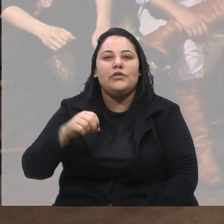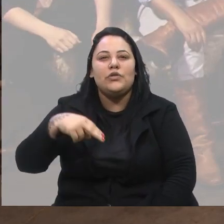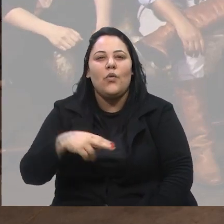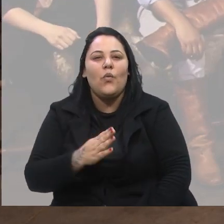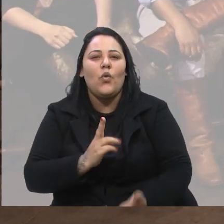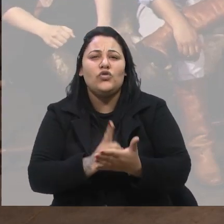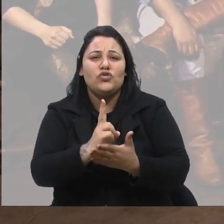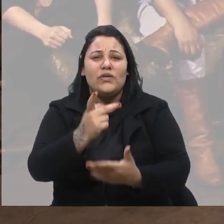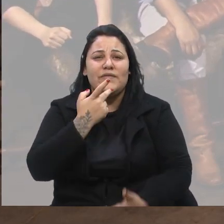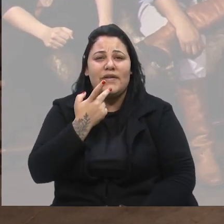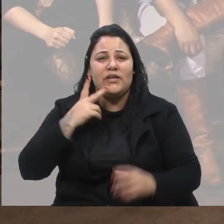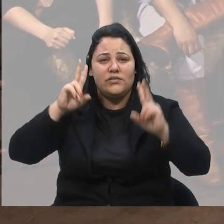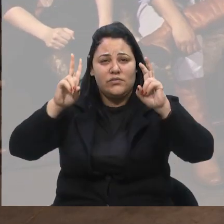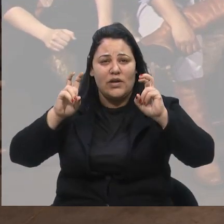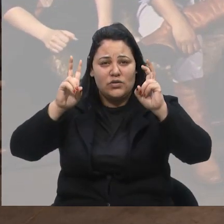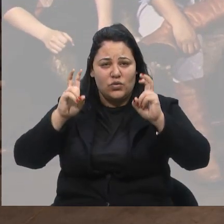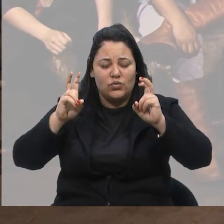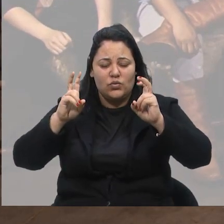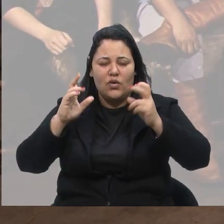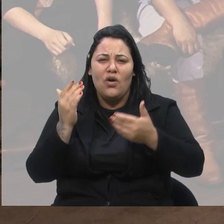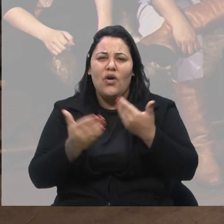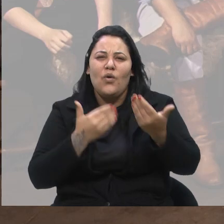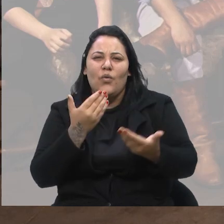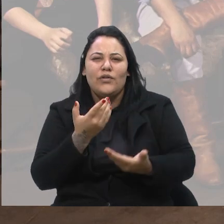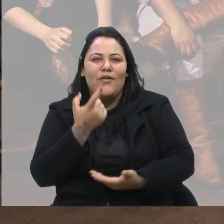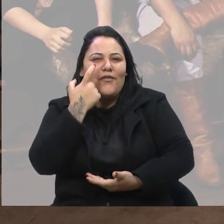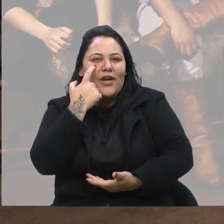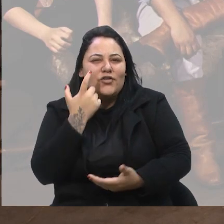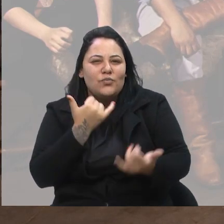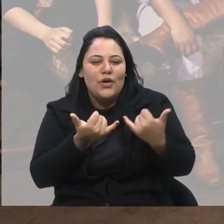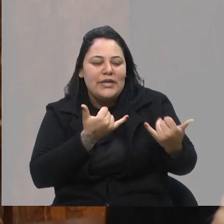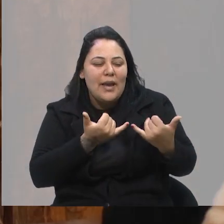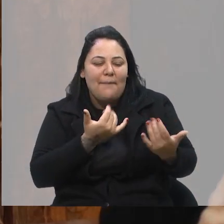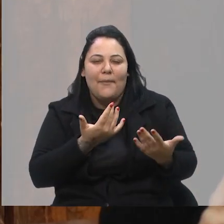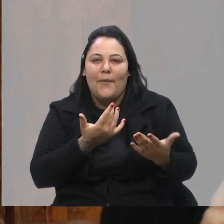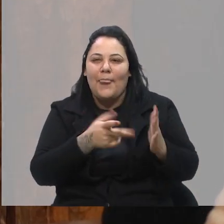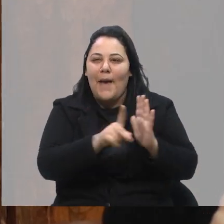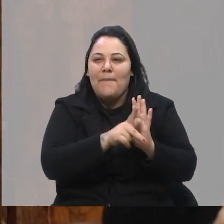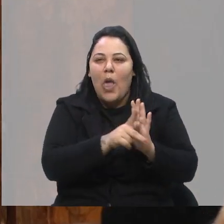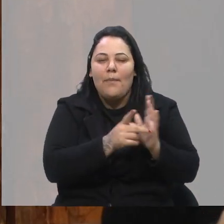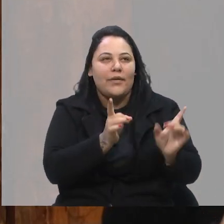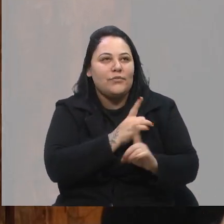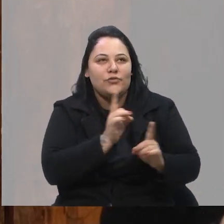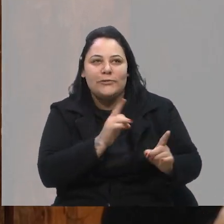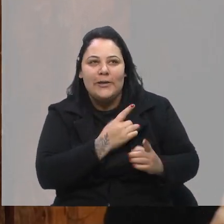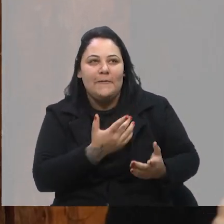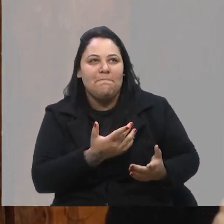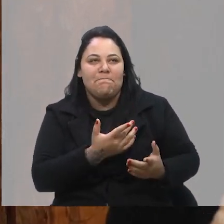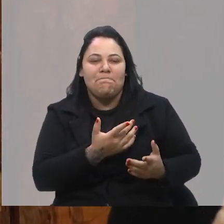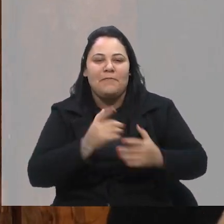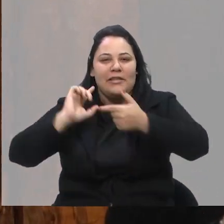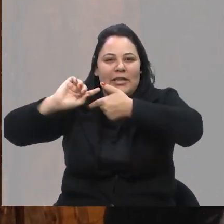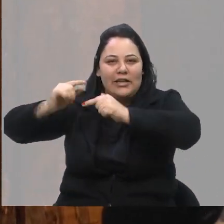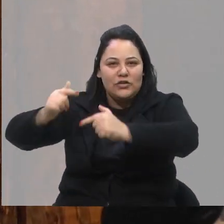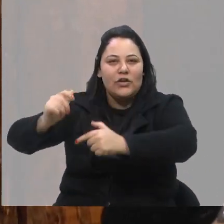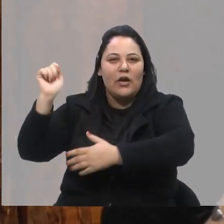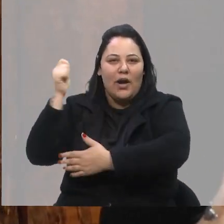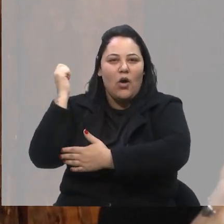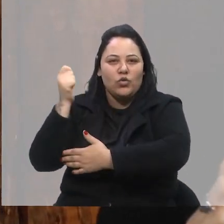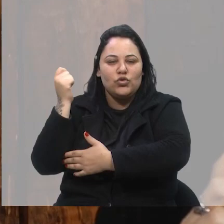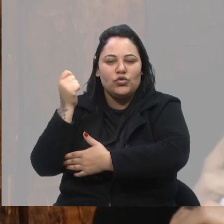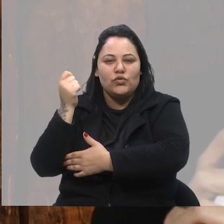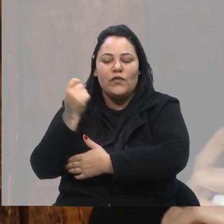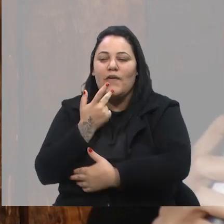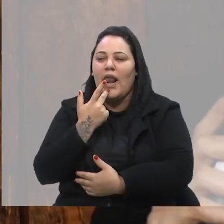ainda falando sobre esse assunto, quando a gente vê, por exemplo, na própria música nativista, a